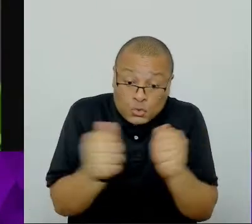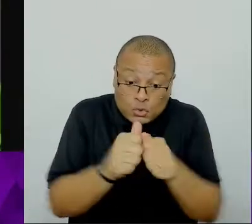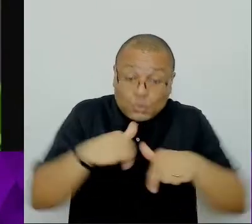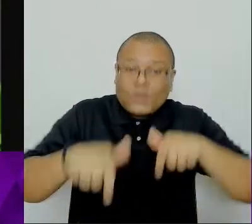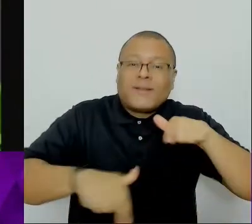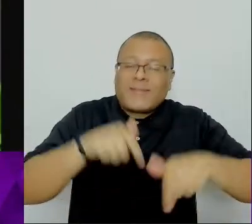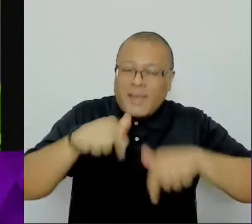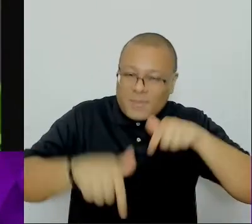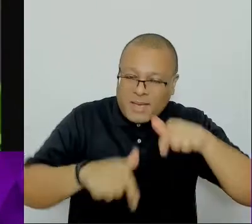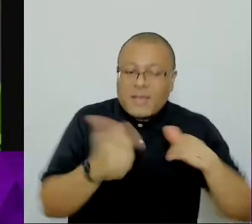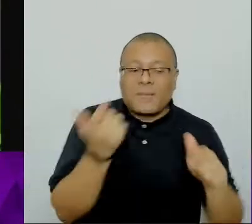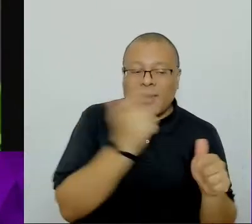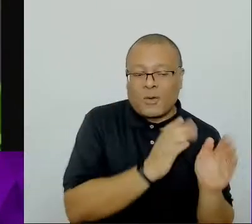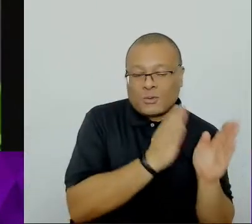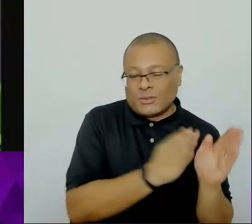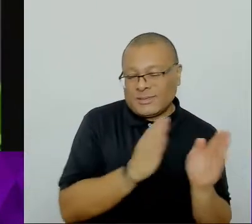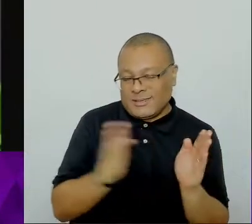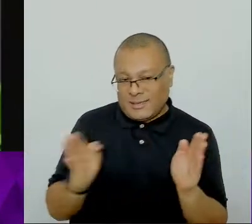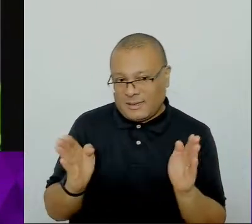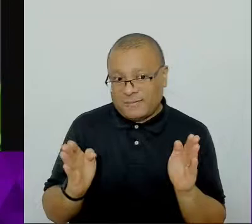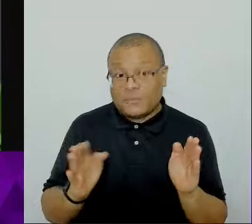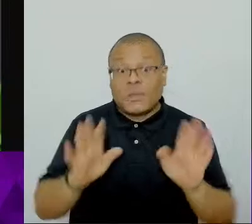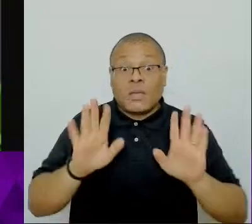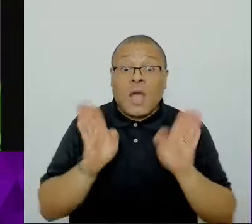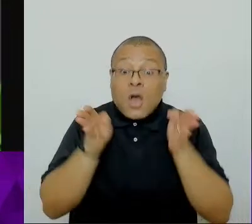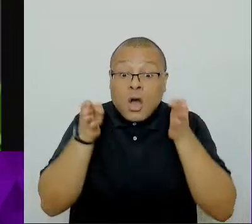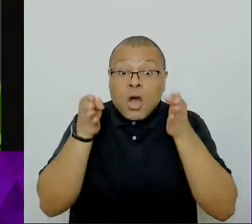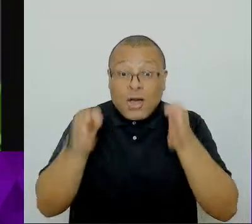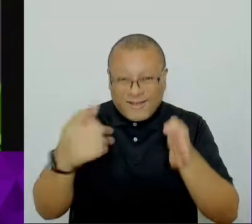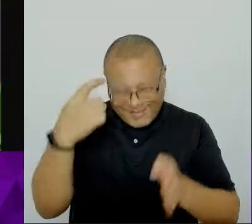inteligência artificial conversacional, não